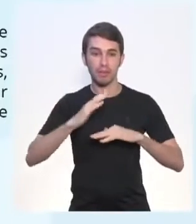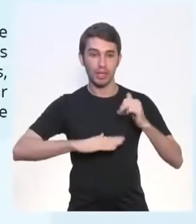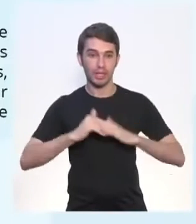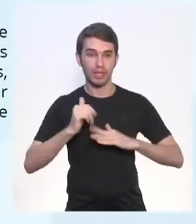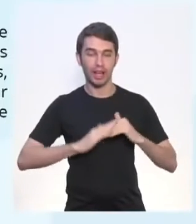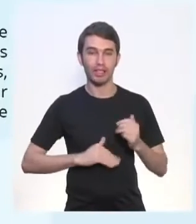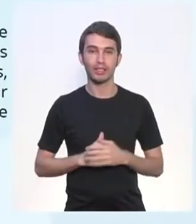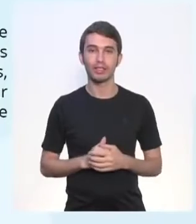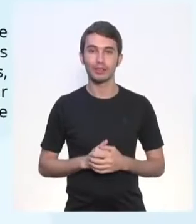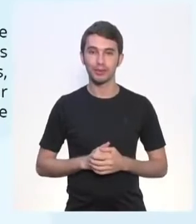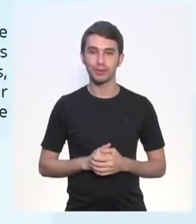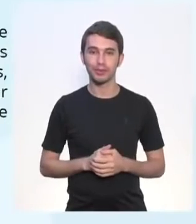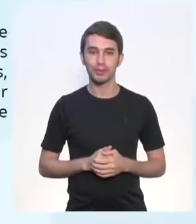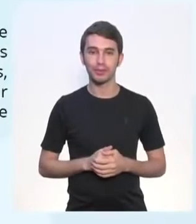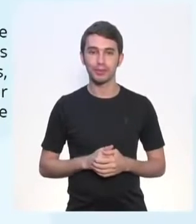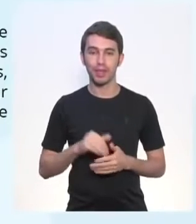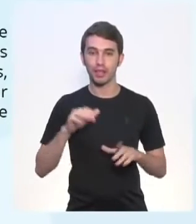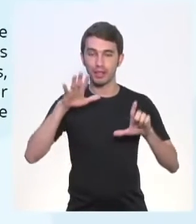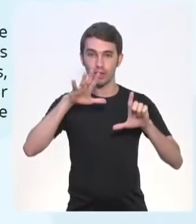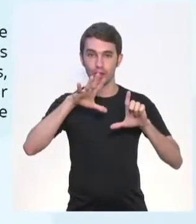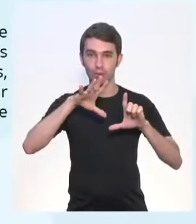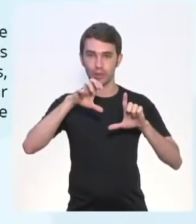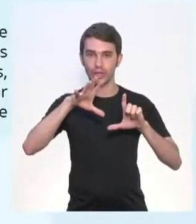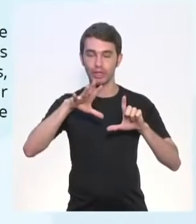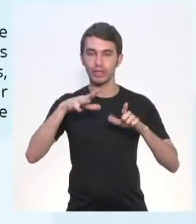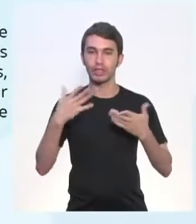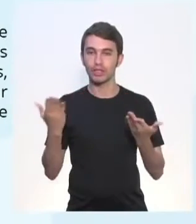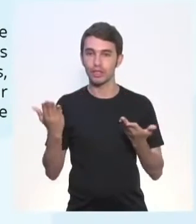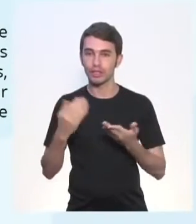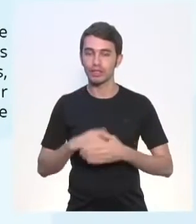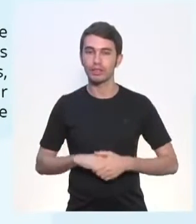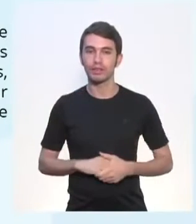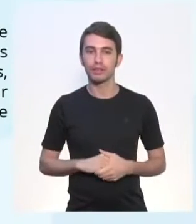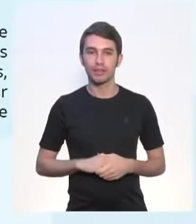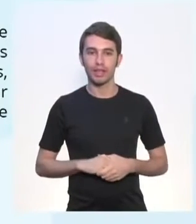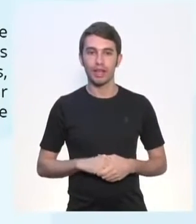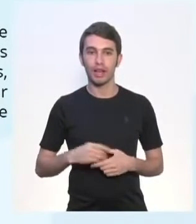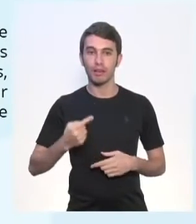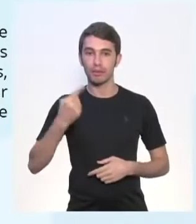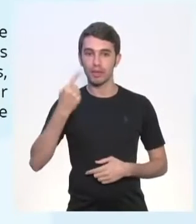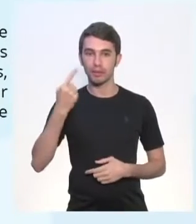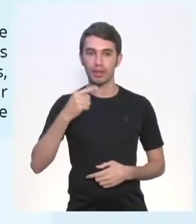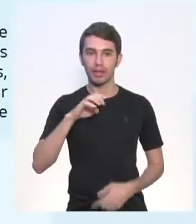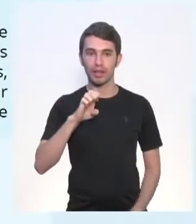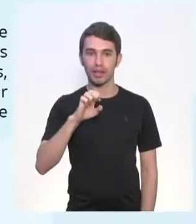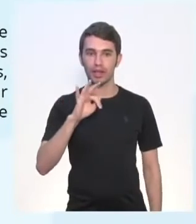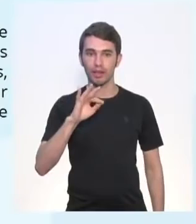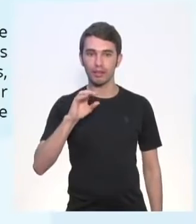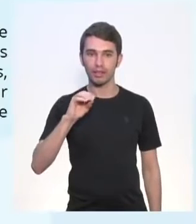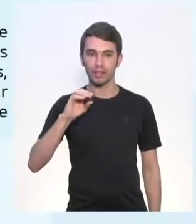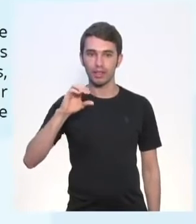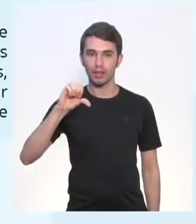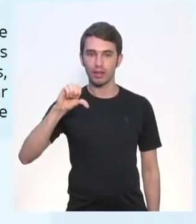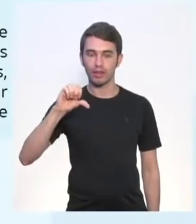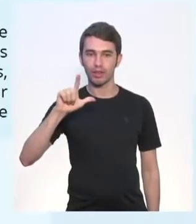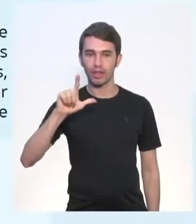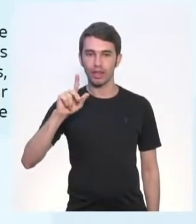Mauro. Professores, deem um print na tela, por favor. Então, a primeira habilidade,